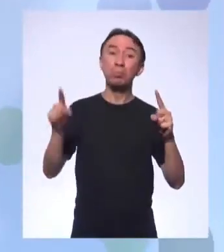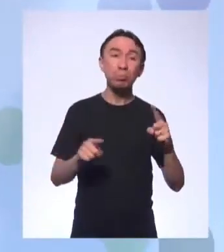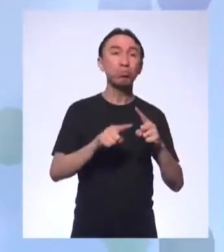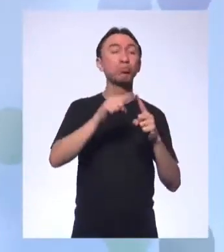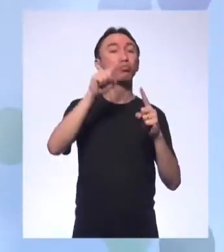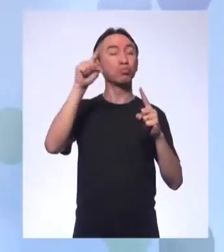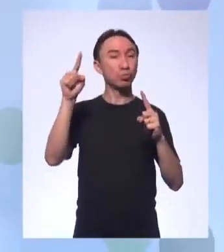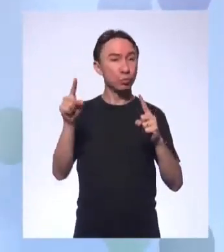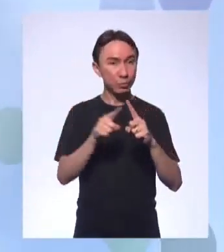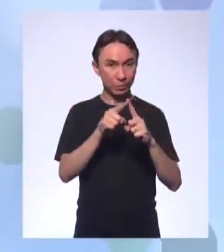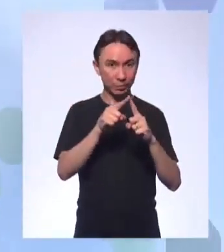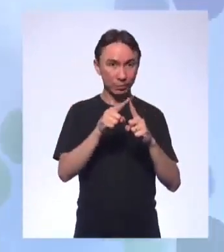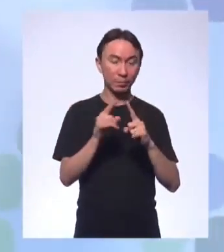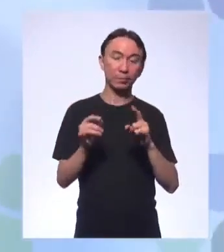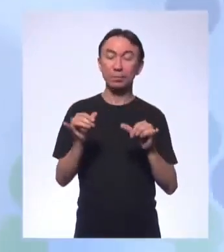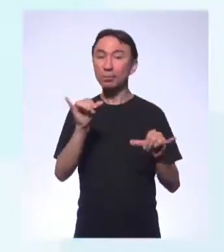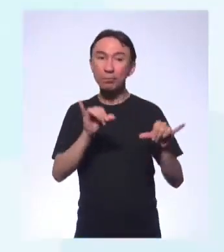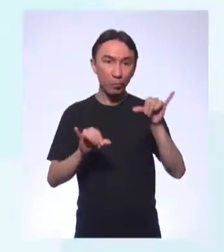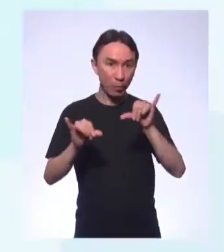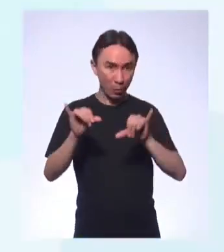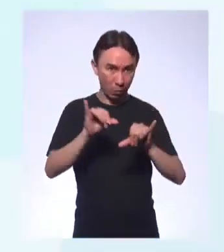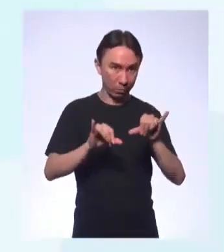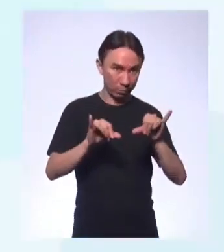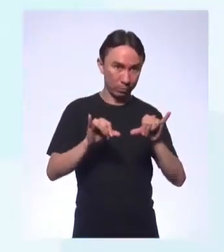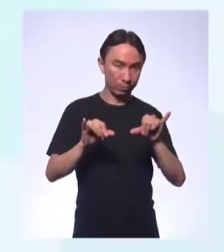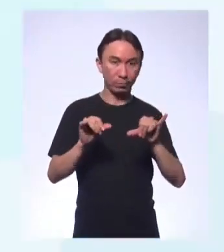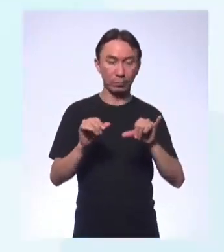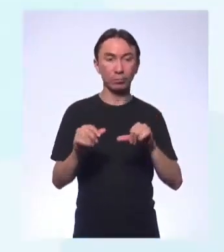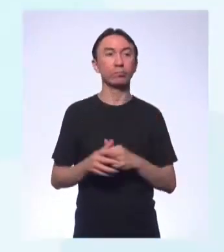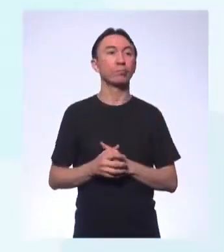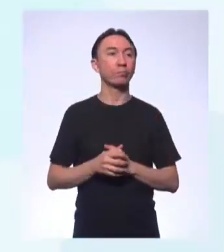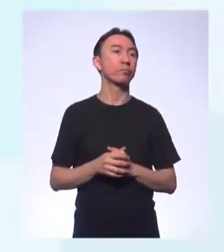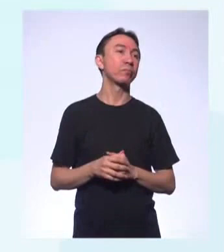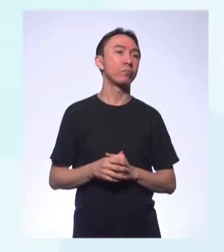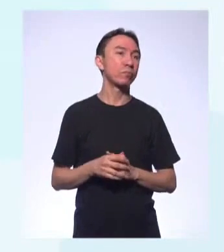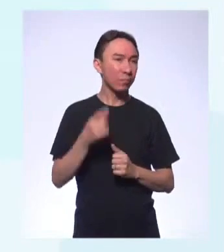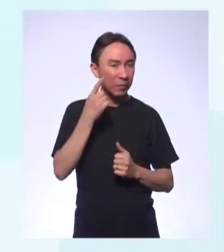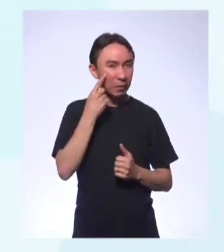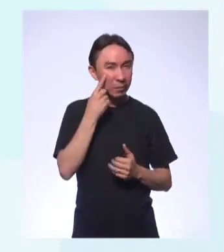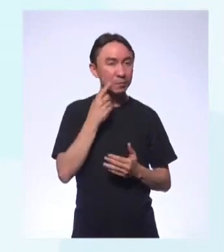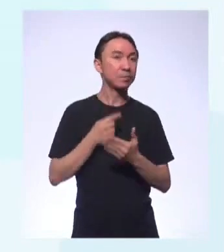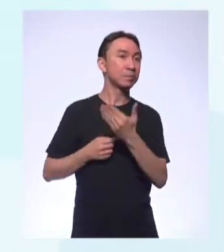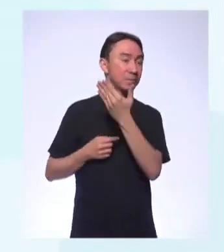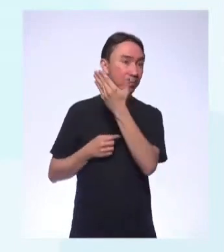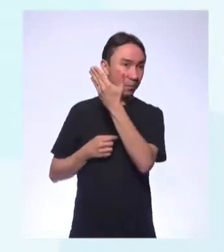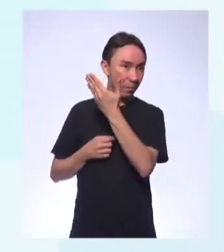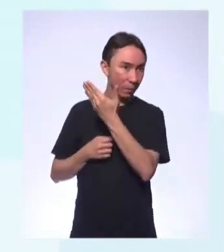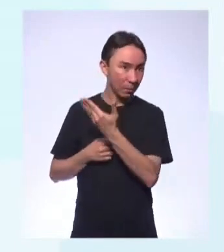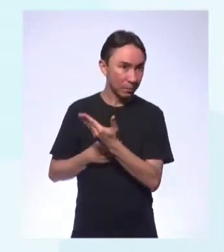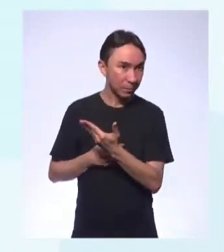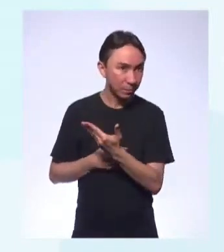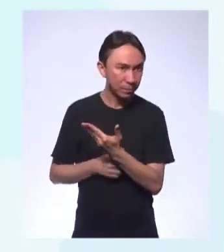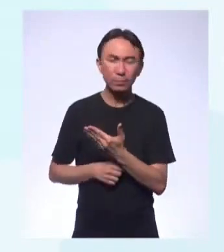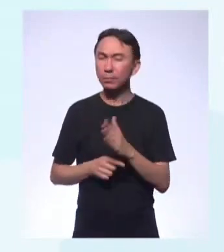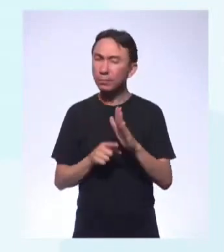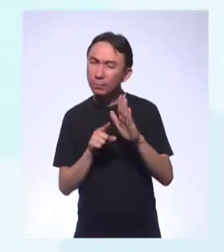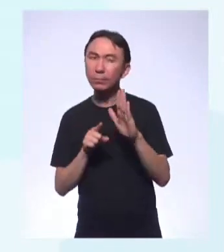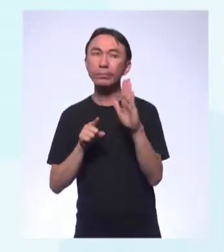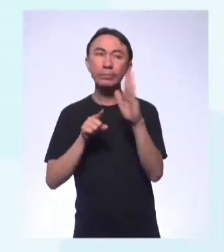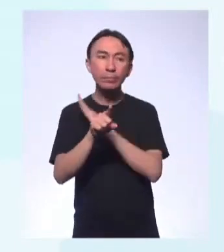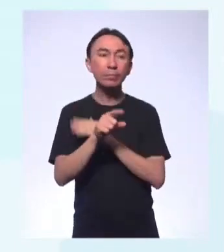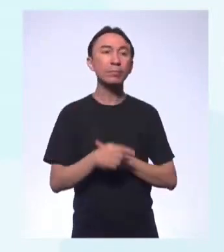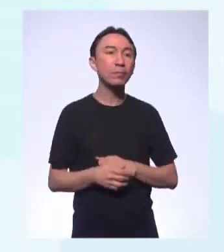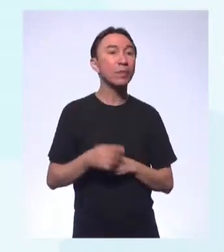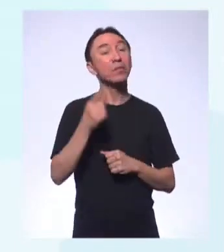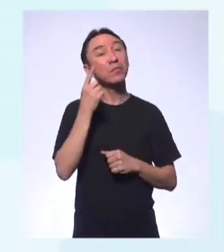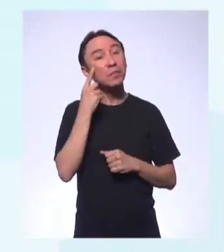nós temos aí a interação, né? Primeiro aqui, cite pelo menos 4